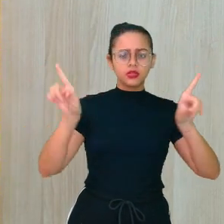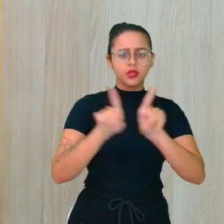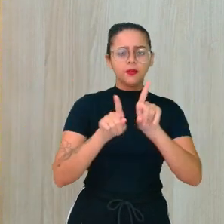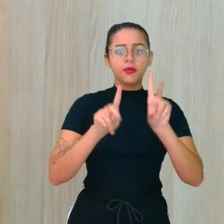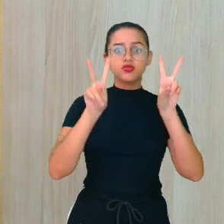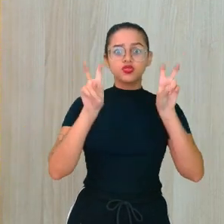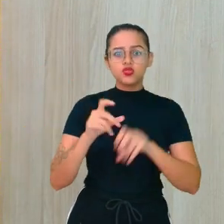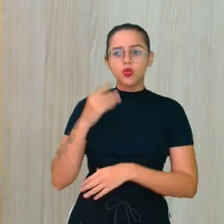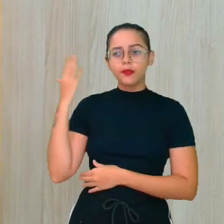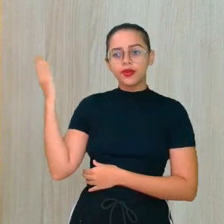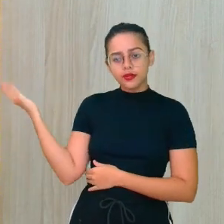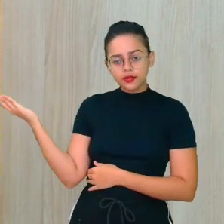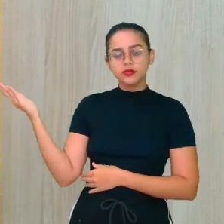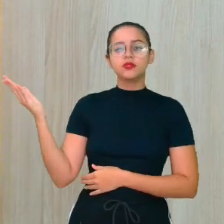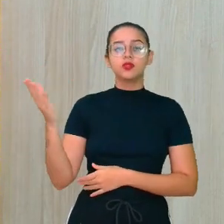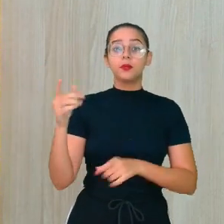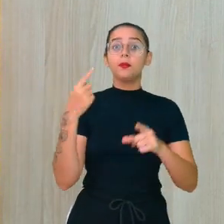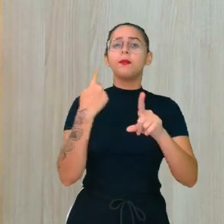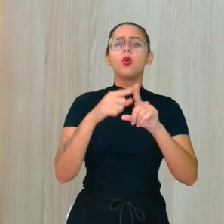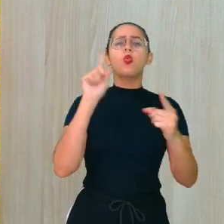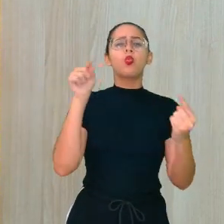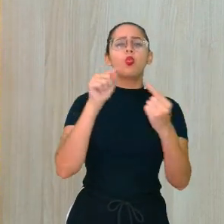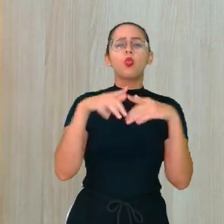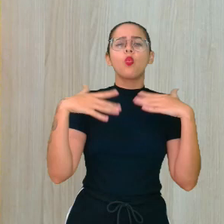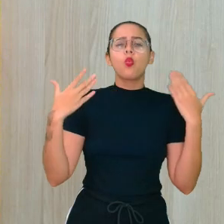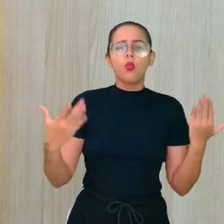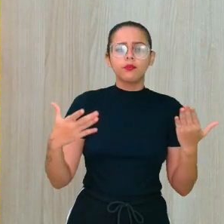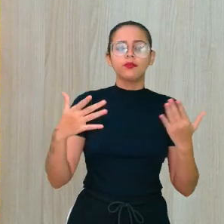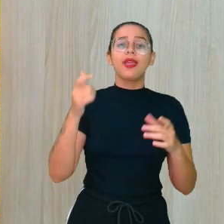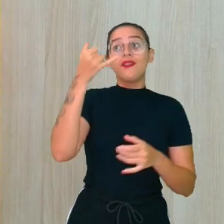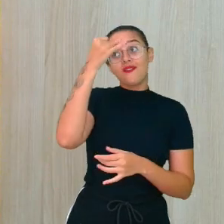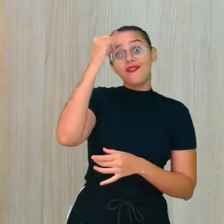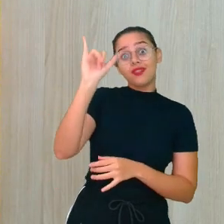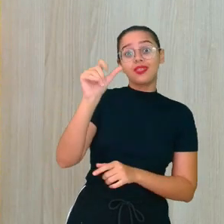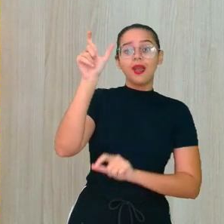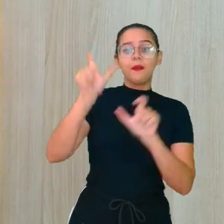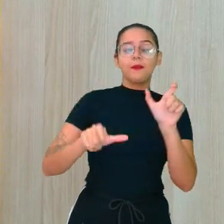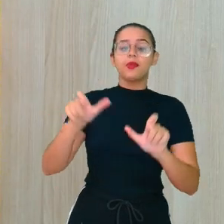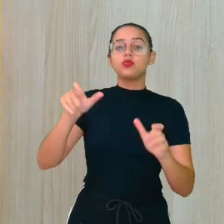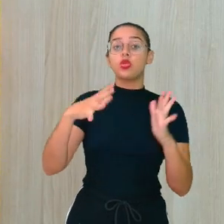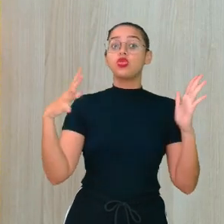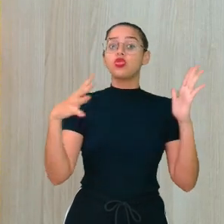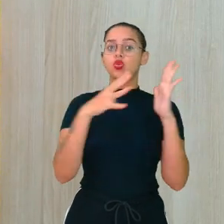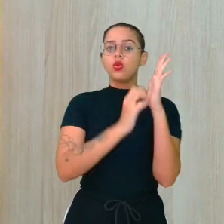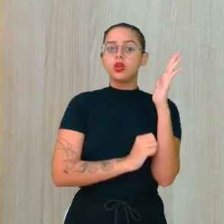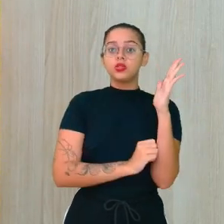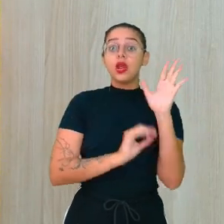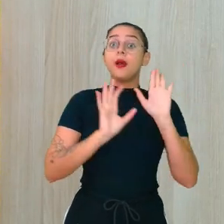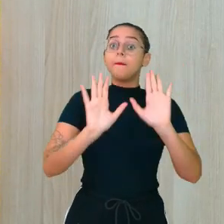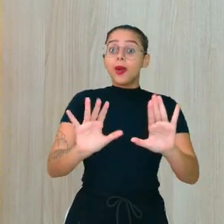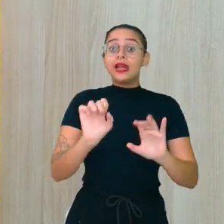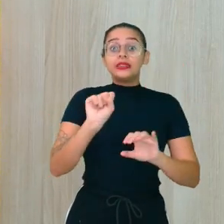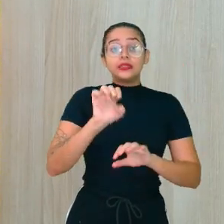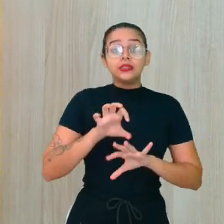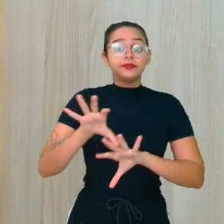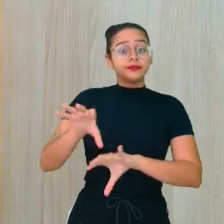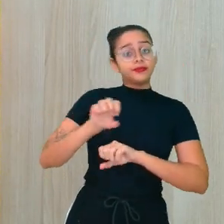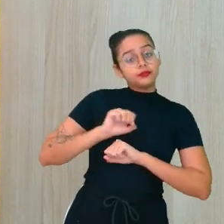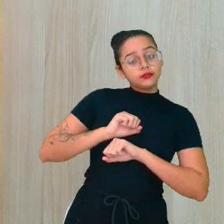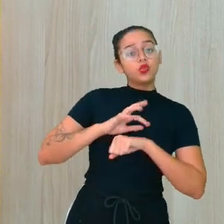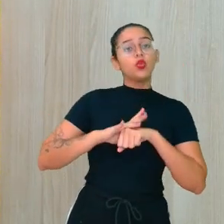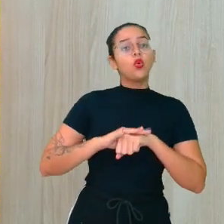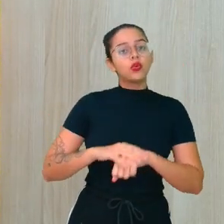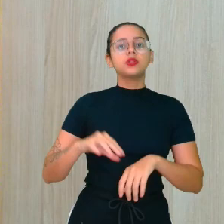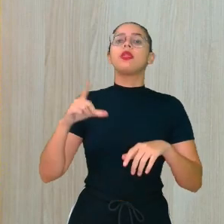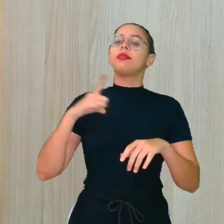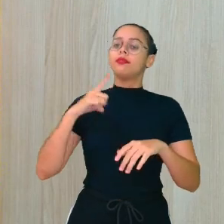disso, já para evitar que as pessoas adoeçam. E quem adoecer, poder fazer um tratamento médico adequado, que